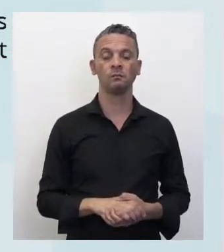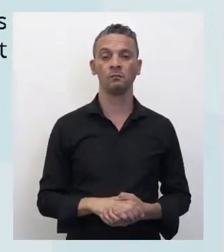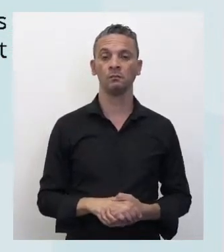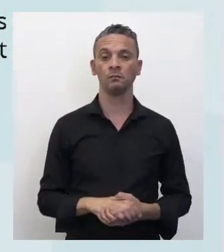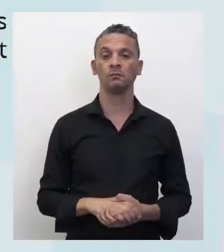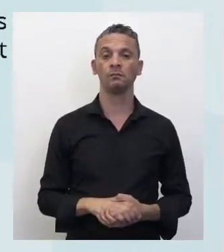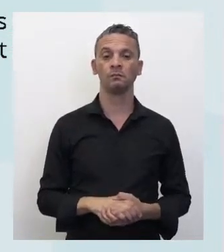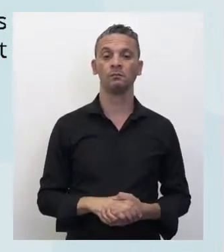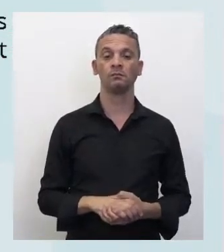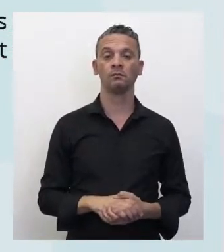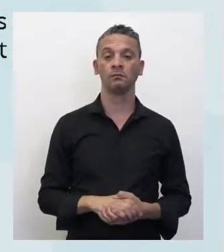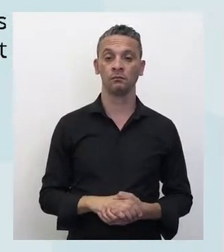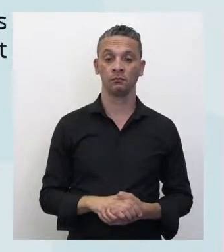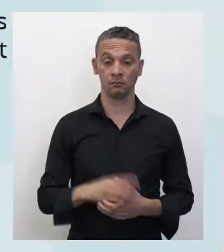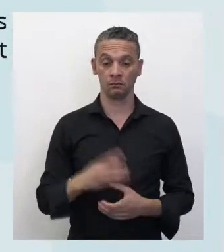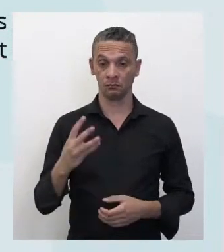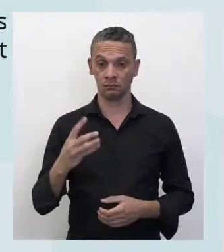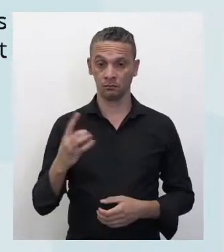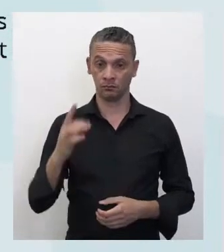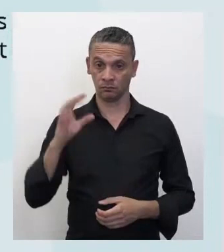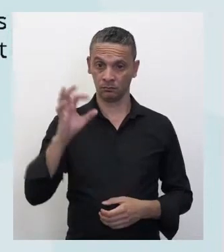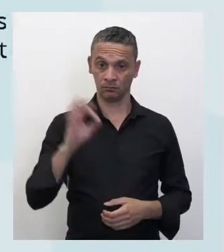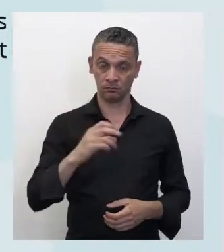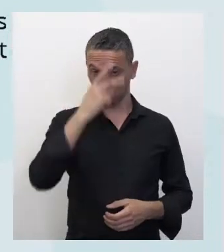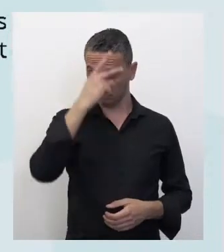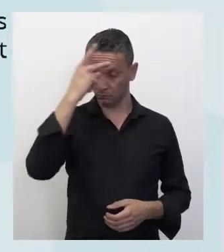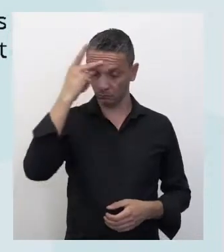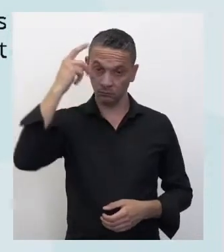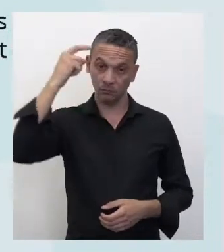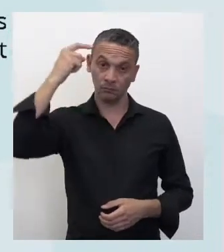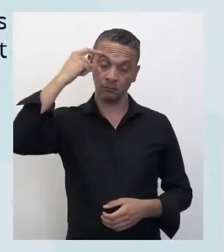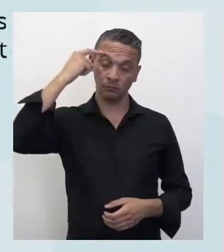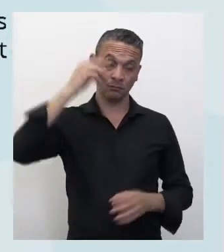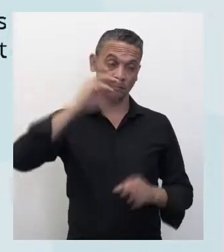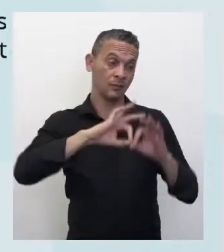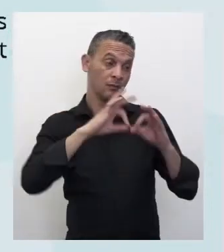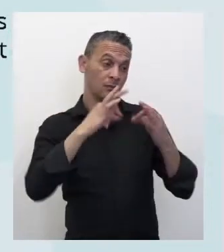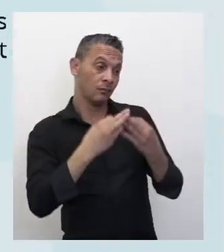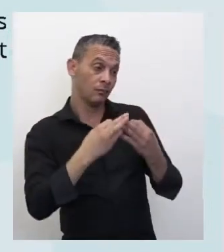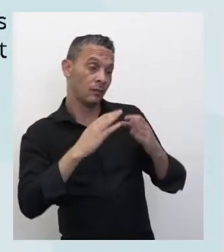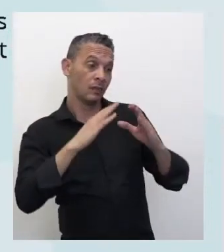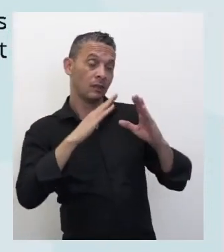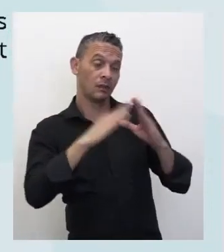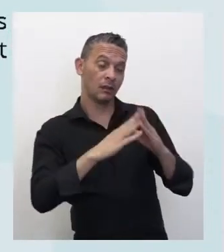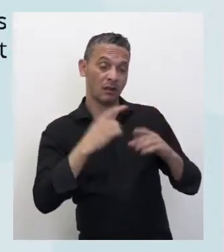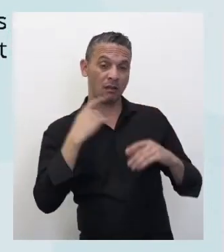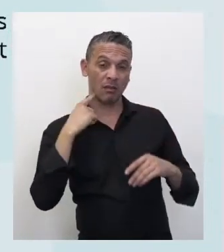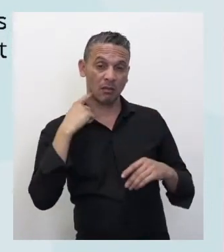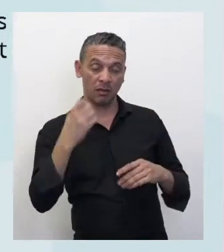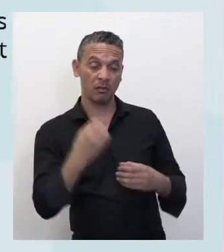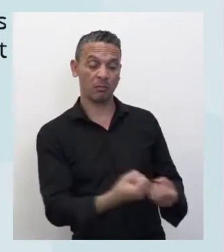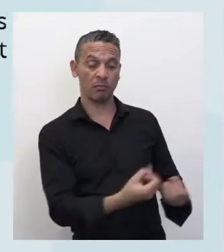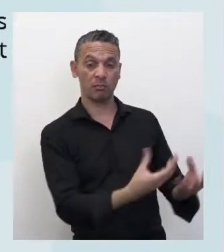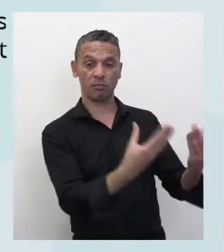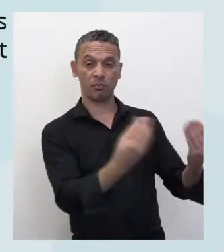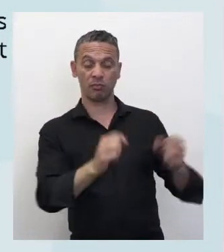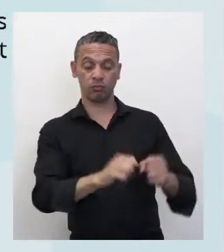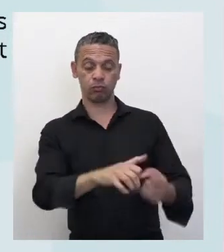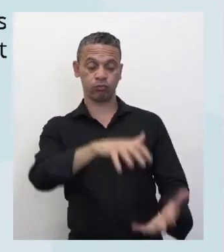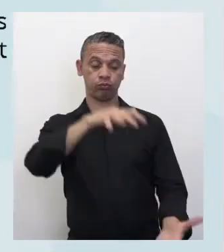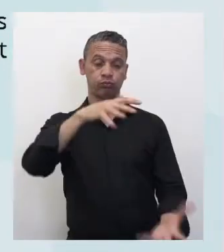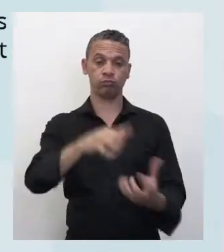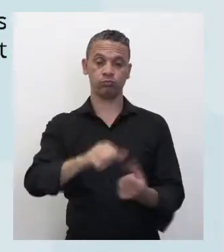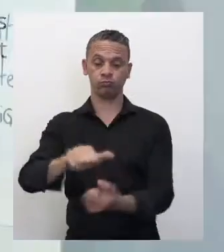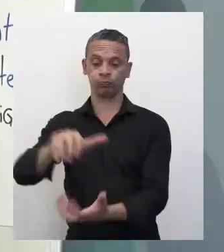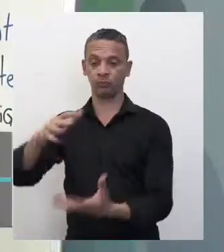too much waste. E 41% pensam que suas famílias ou suas casas produzem muito lixo. Perfeito. Então, o que a gente tem lá é